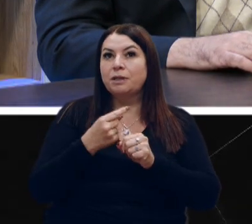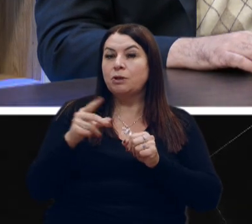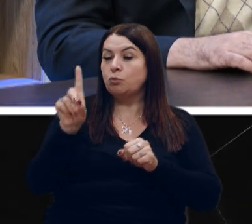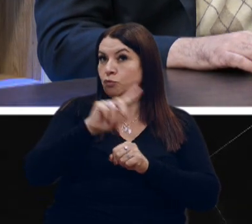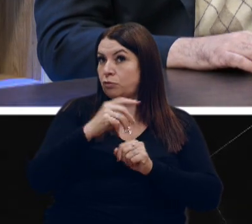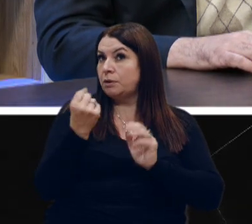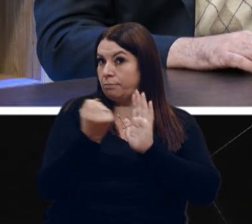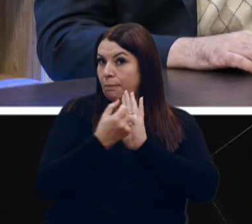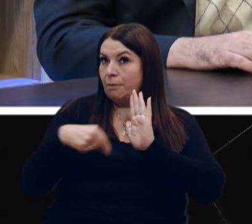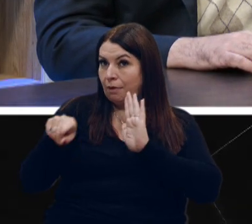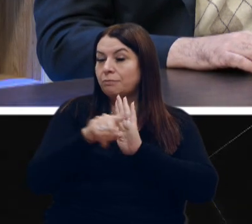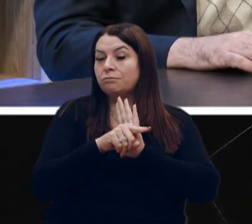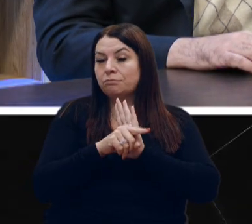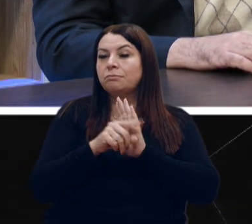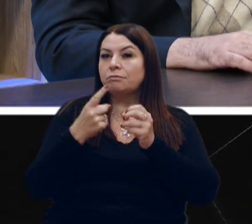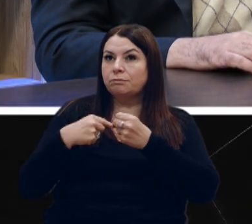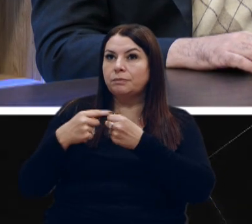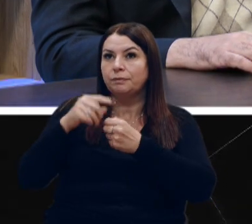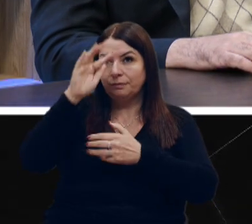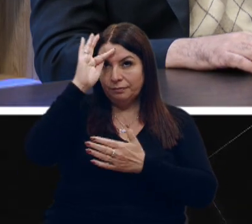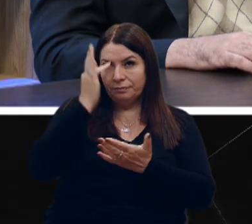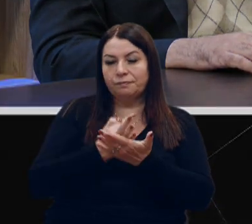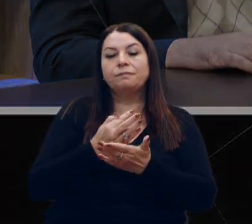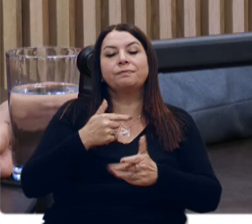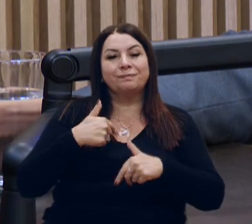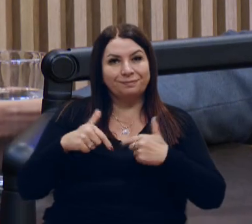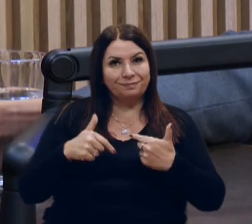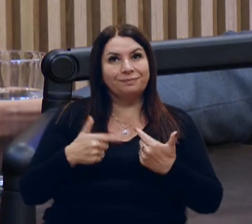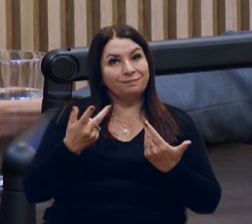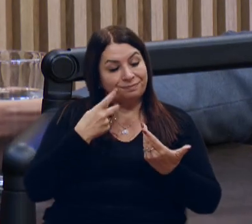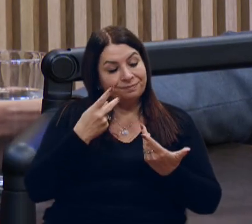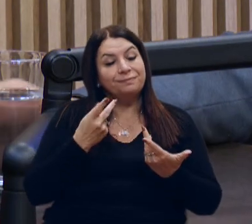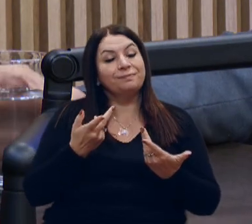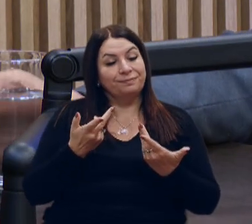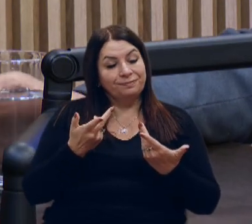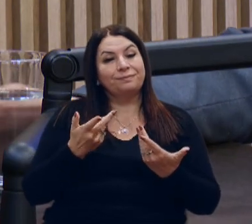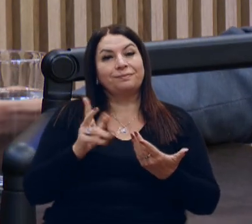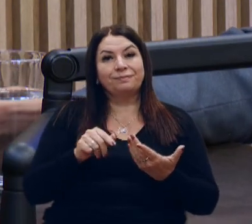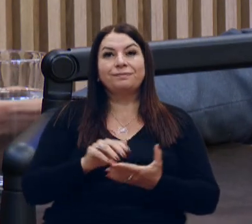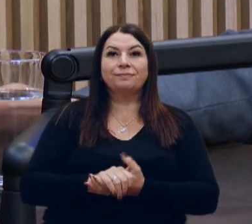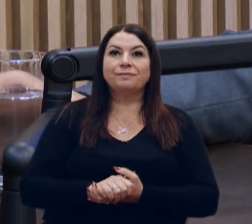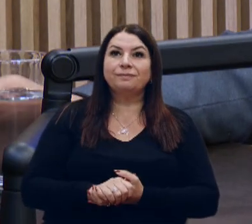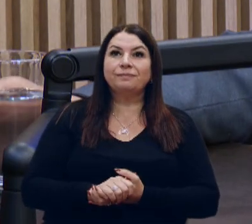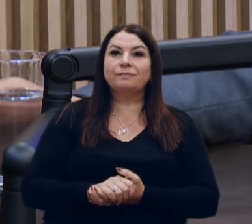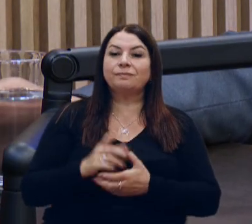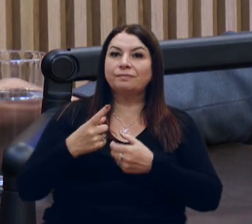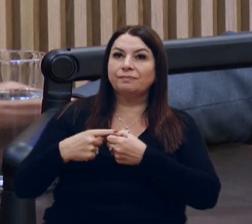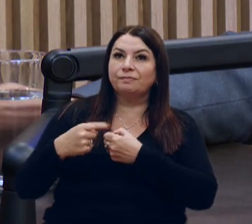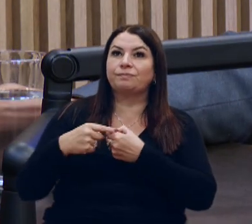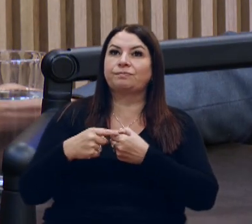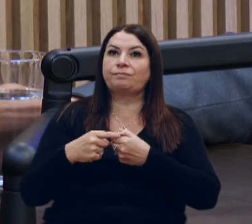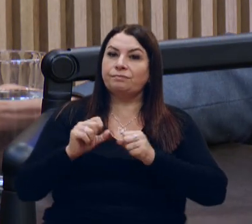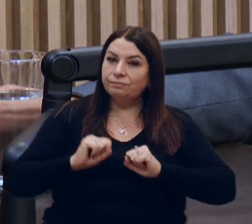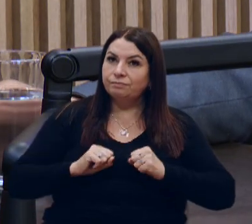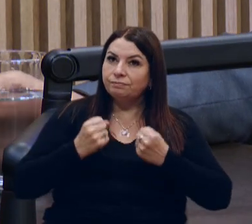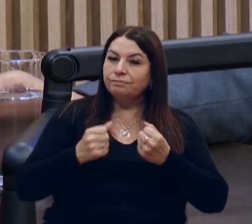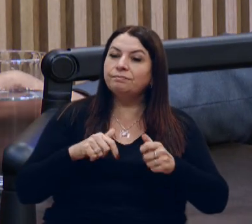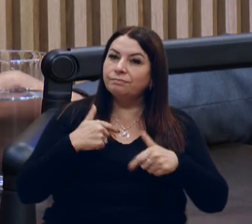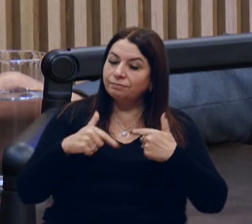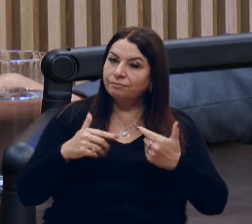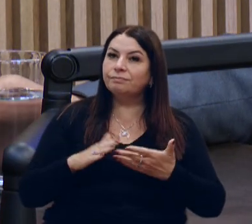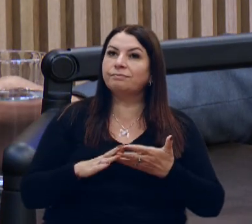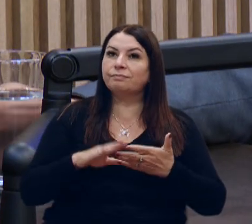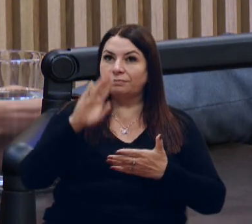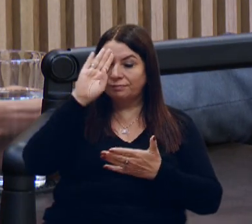vereador. É, a cidade da fé e do trabalho, né? Como se diz, ouviu, né? Isso, exatamente. Uma cidade que se empenha, que trabalha, que